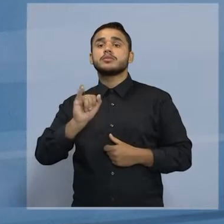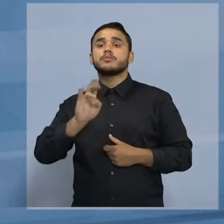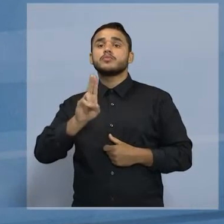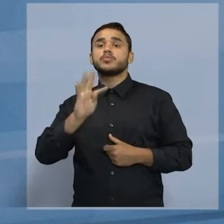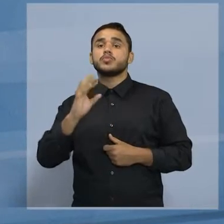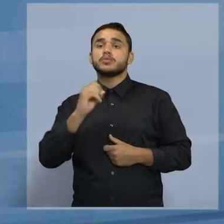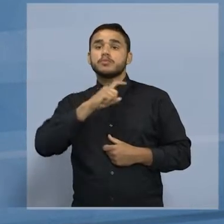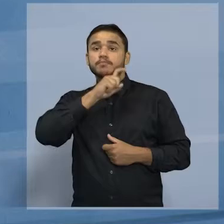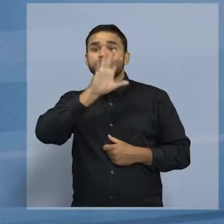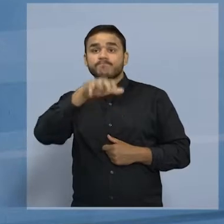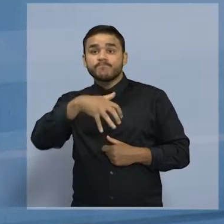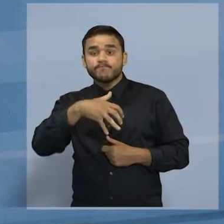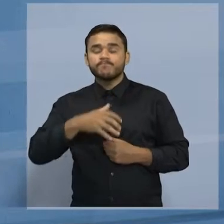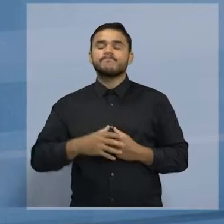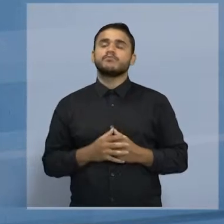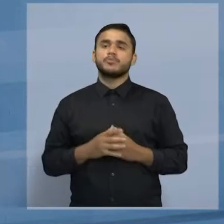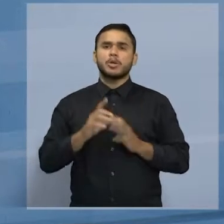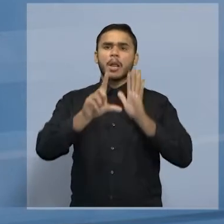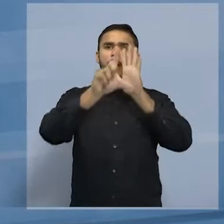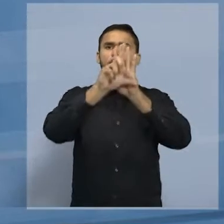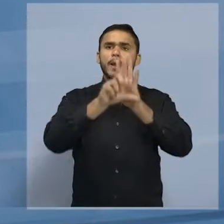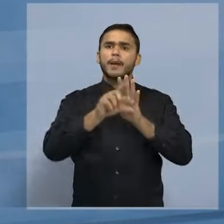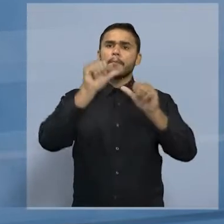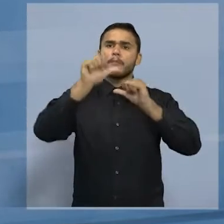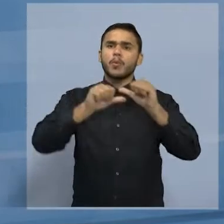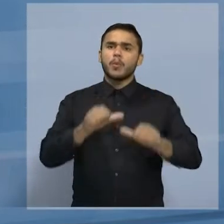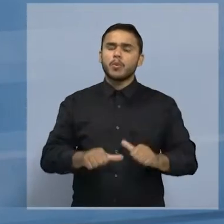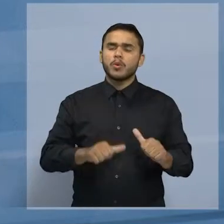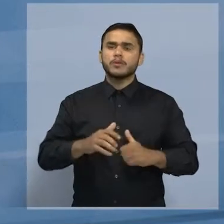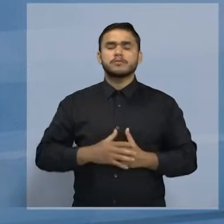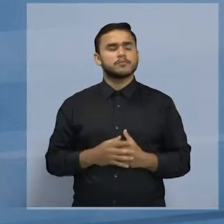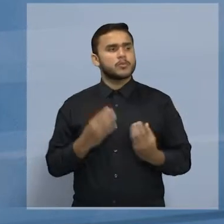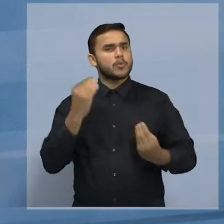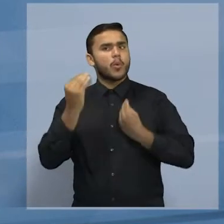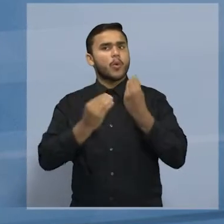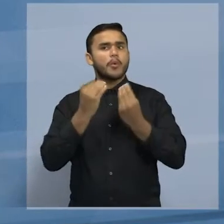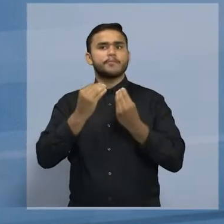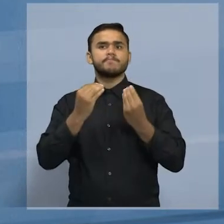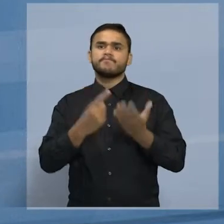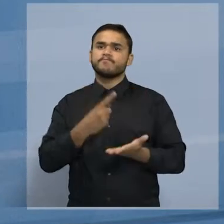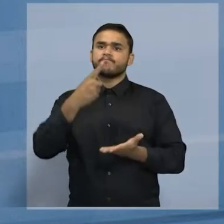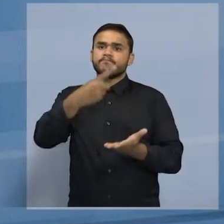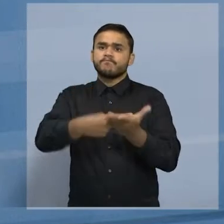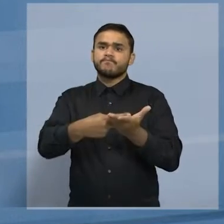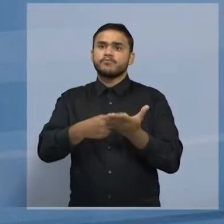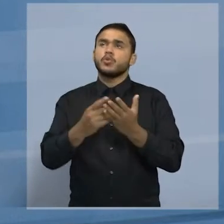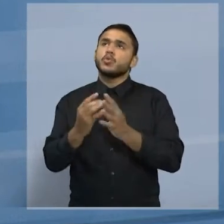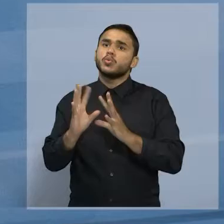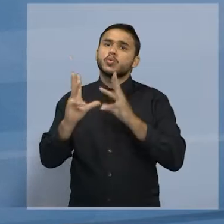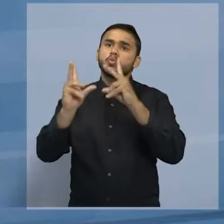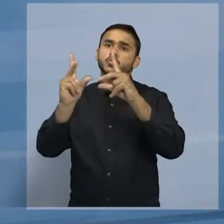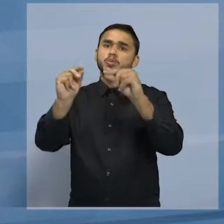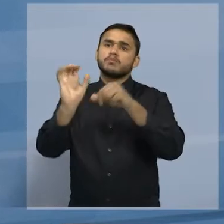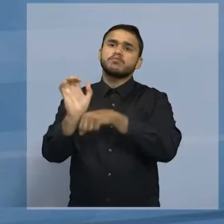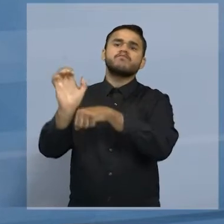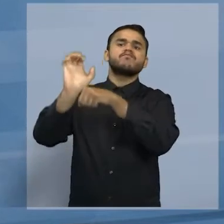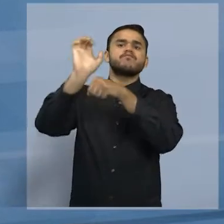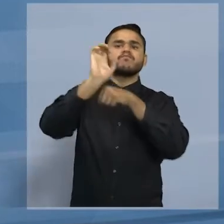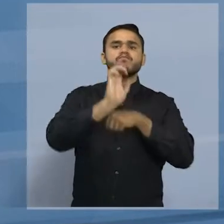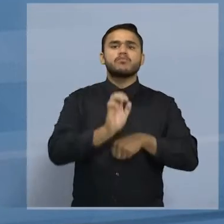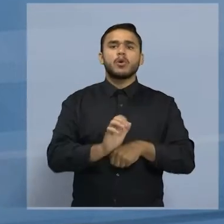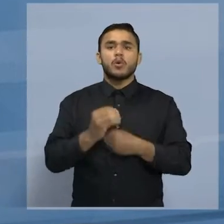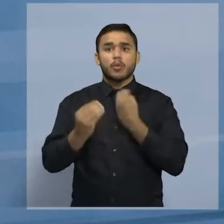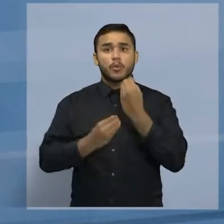a mudança na legislação, como será esse novo pacto federativo, né, para as unidades federadas, estados